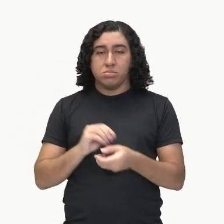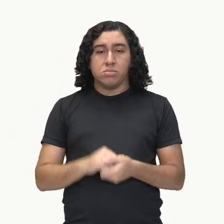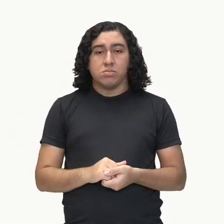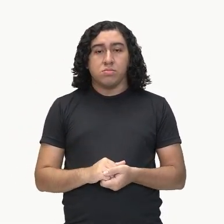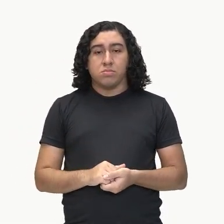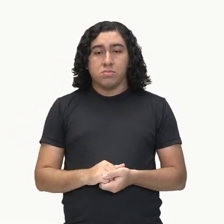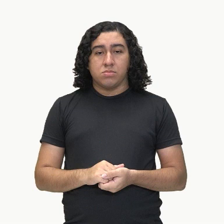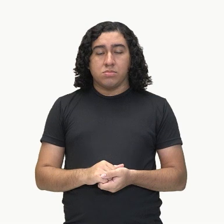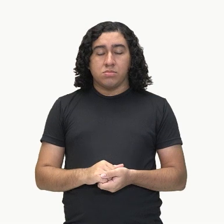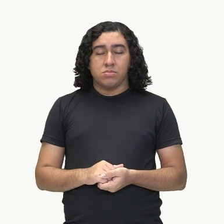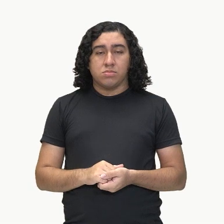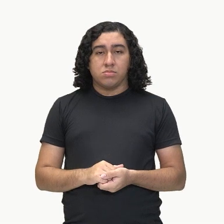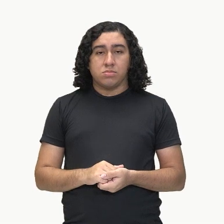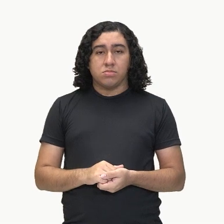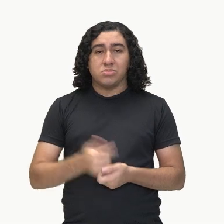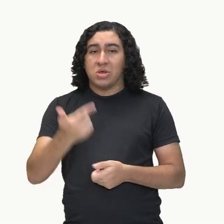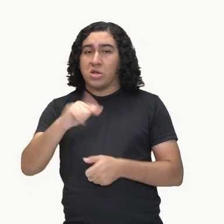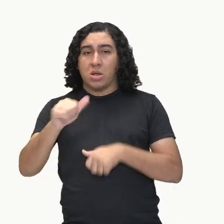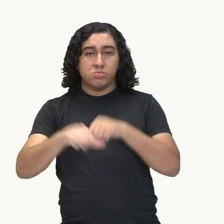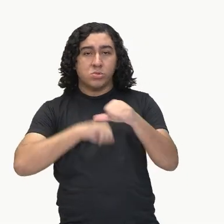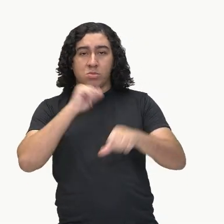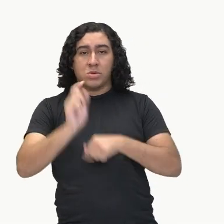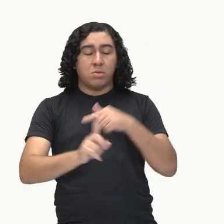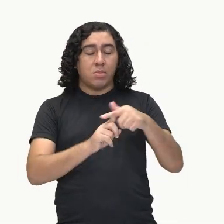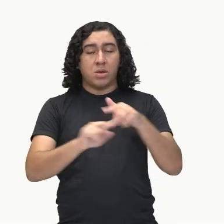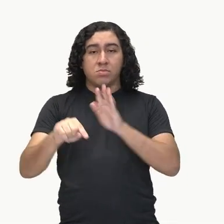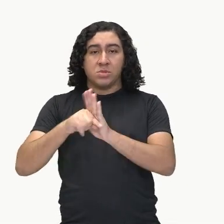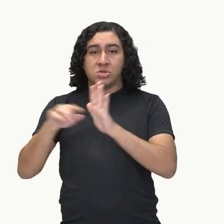parêntese sem alterar o sinal